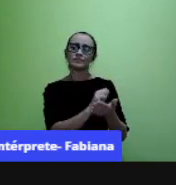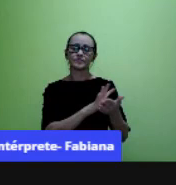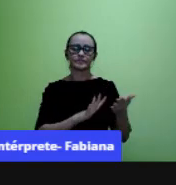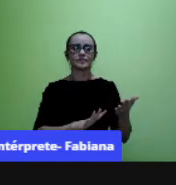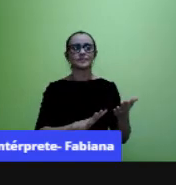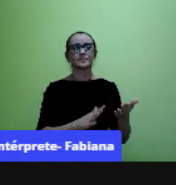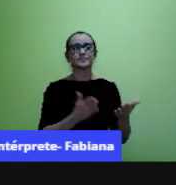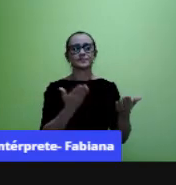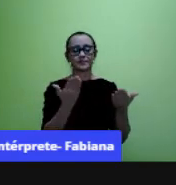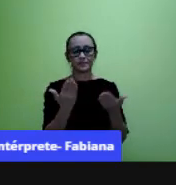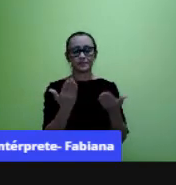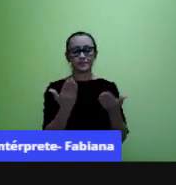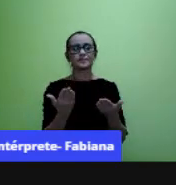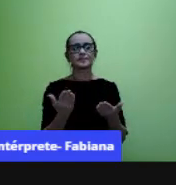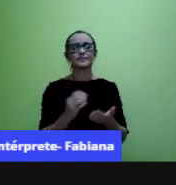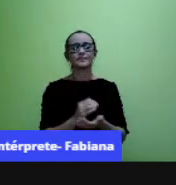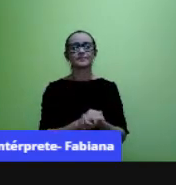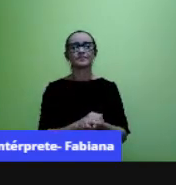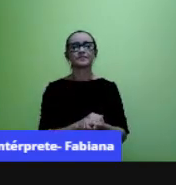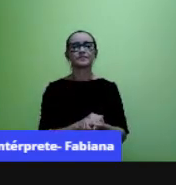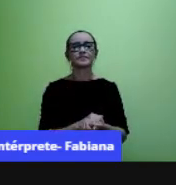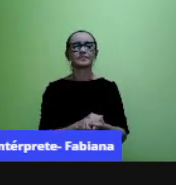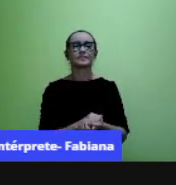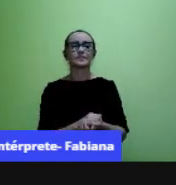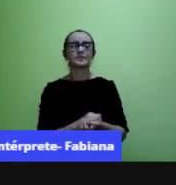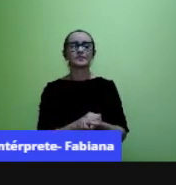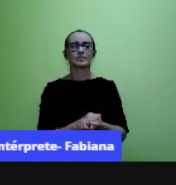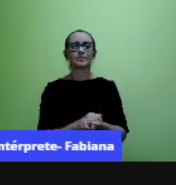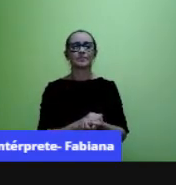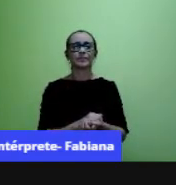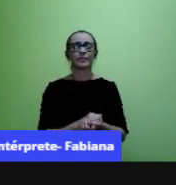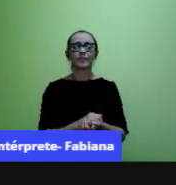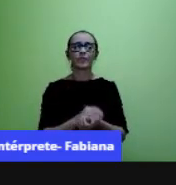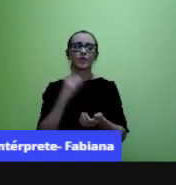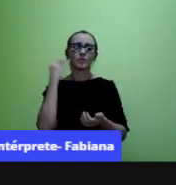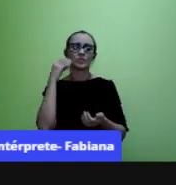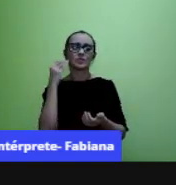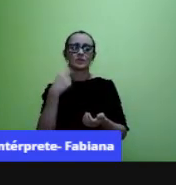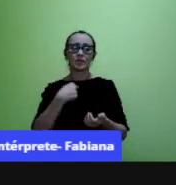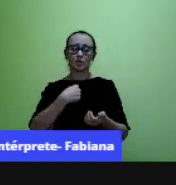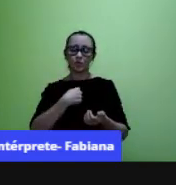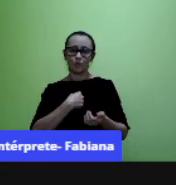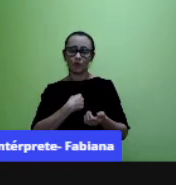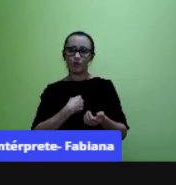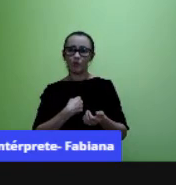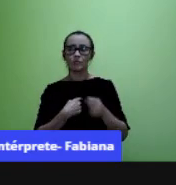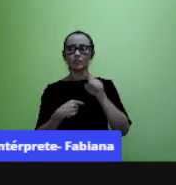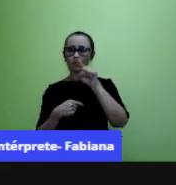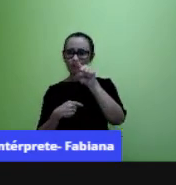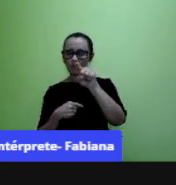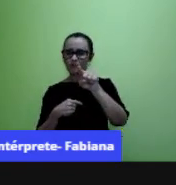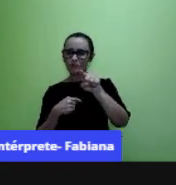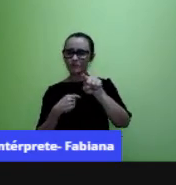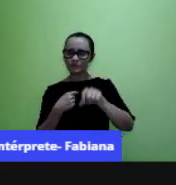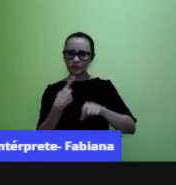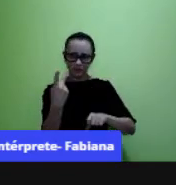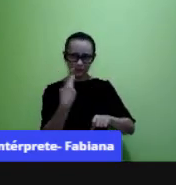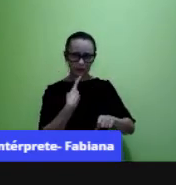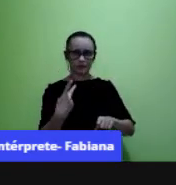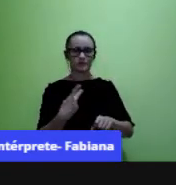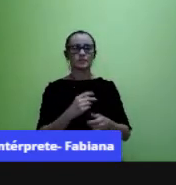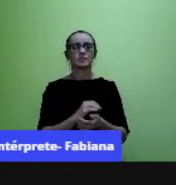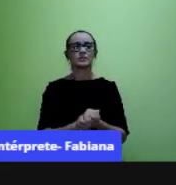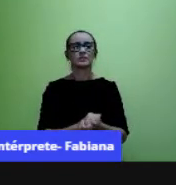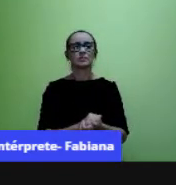nós colocamos como campo de experiência o eu, o outro e o nós. Nós colocamos a